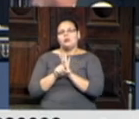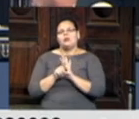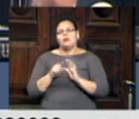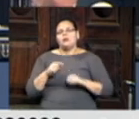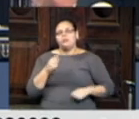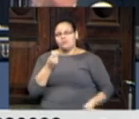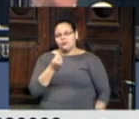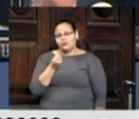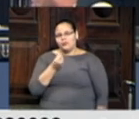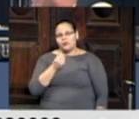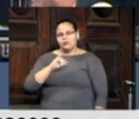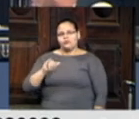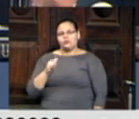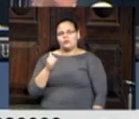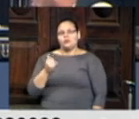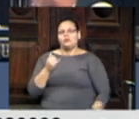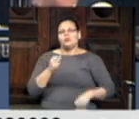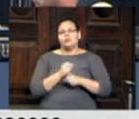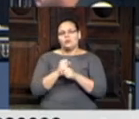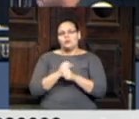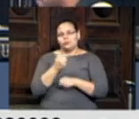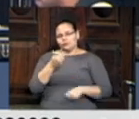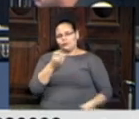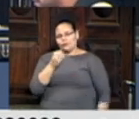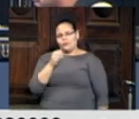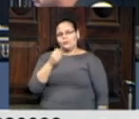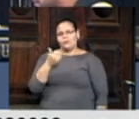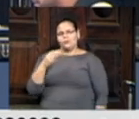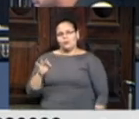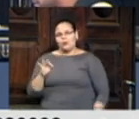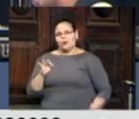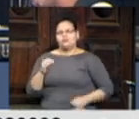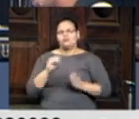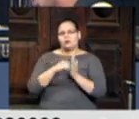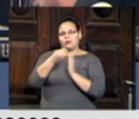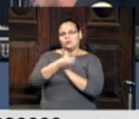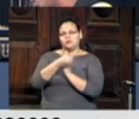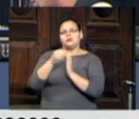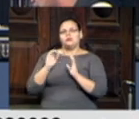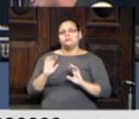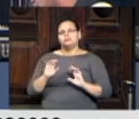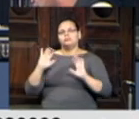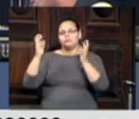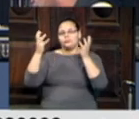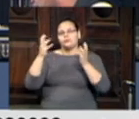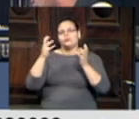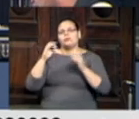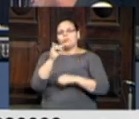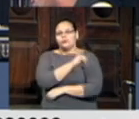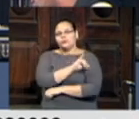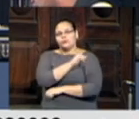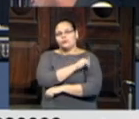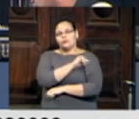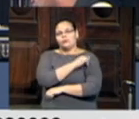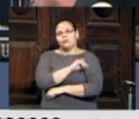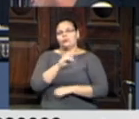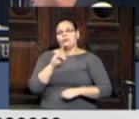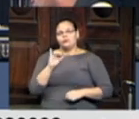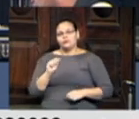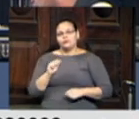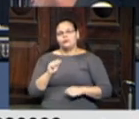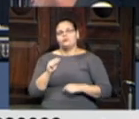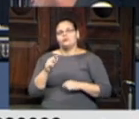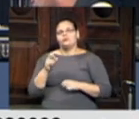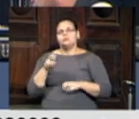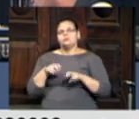de 6 de janeiro de 2010, incluindo no calendário oficial do Estado do Rio de Janeiro o dia do encontro automotivo do